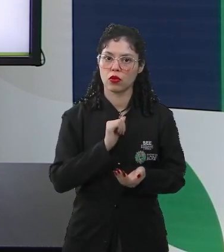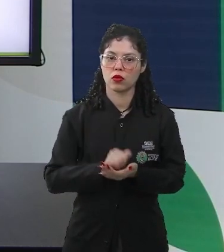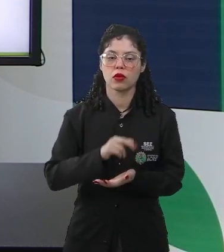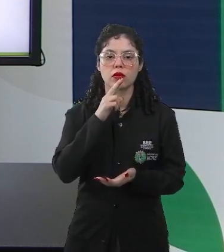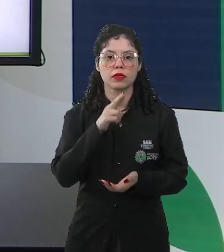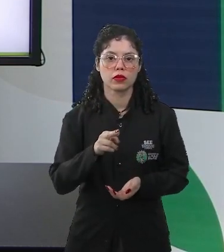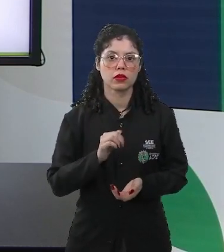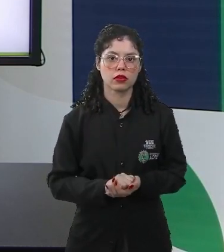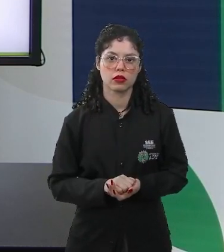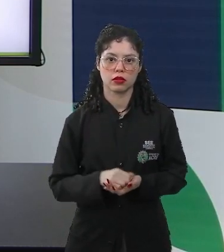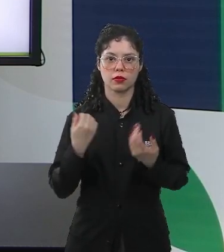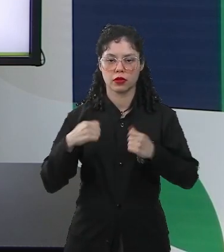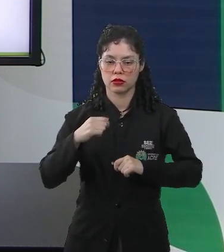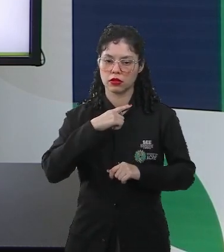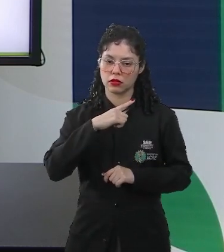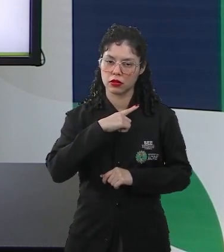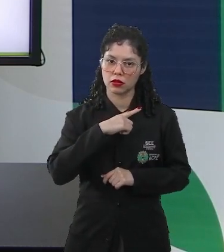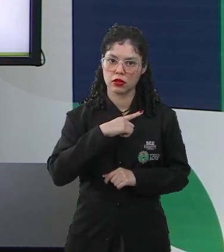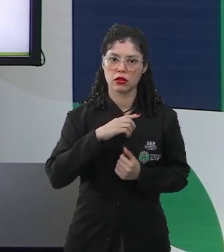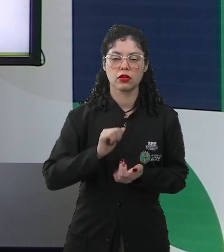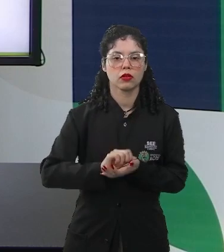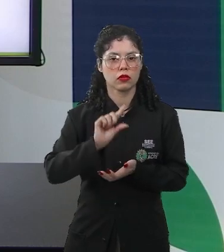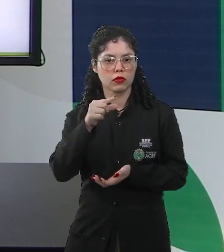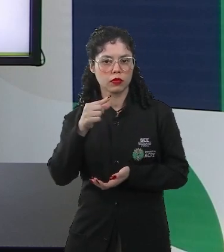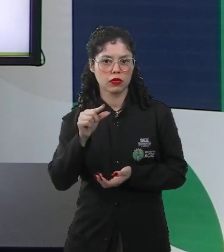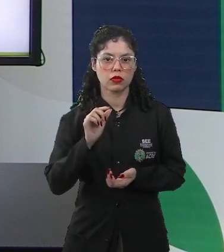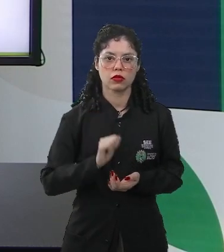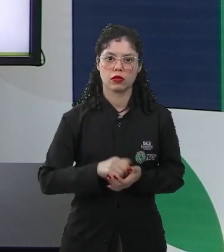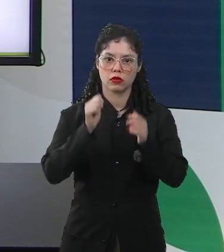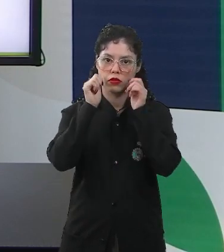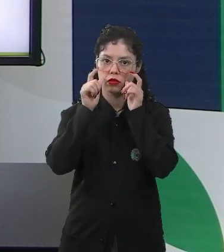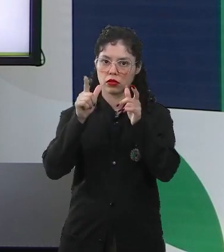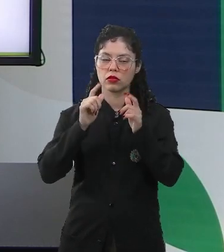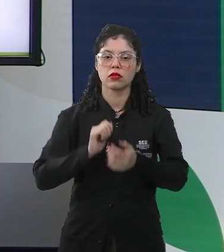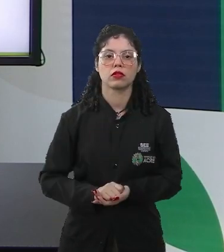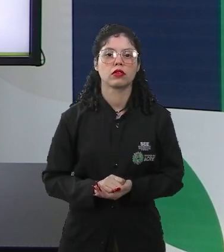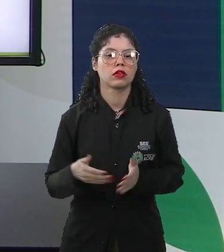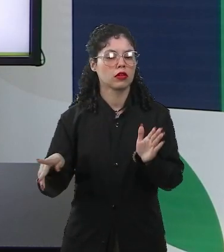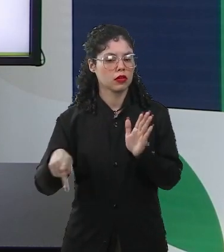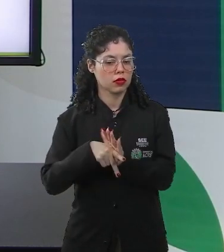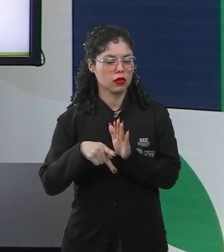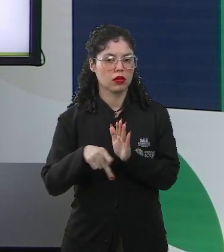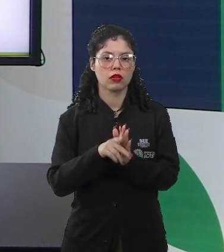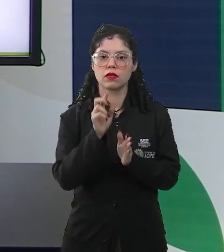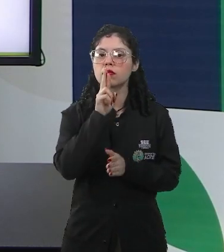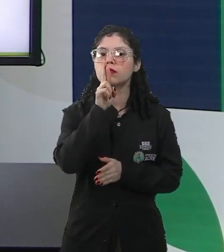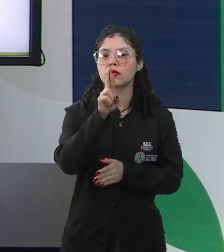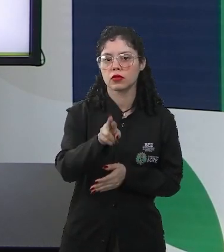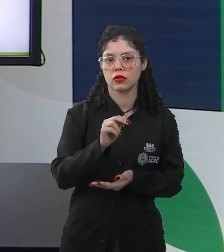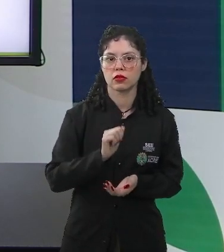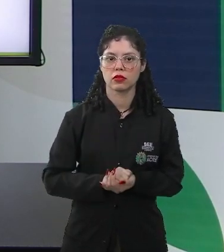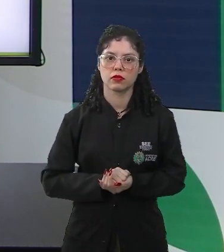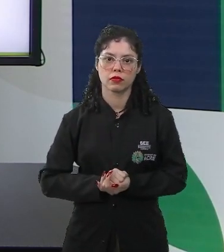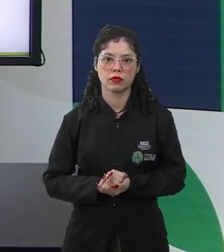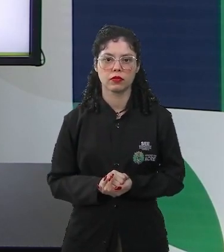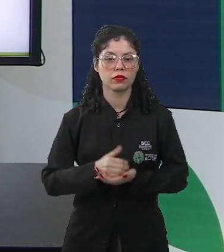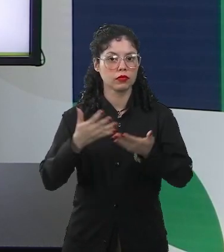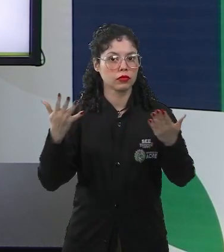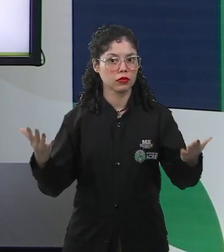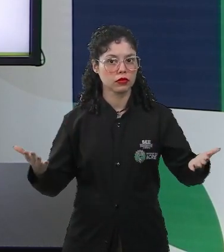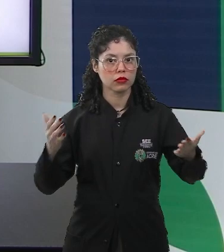cálculos e deve haver um pouquinho de atenção na hora de realizar esses cálculos, tá